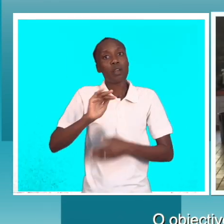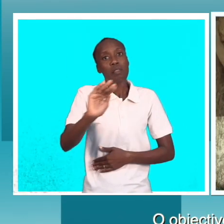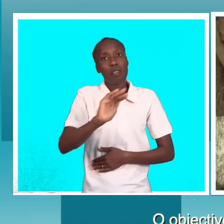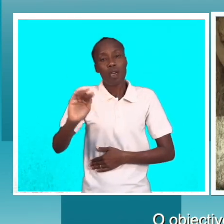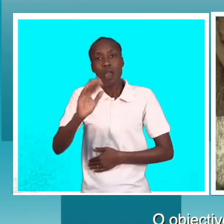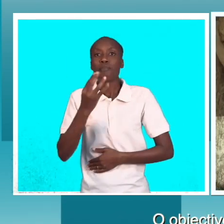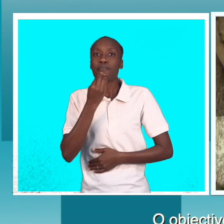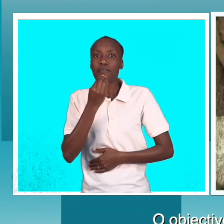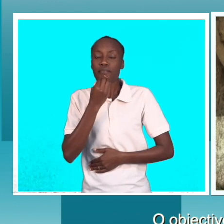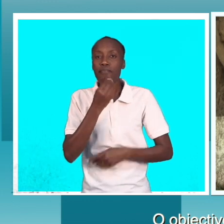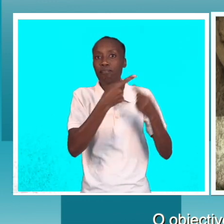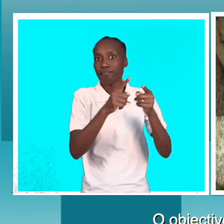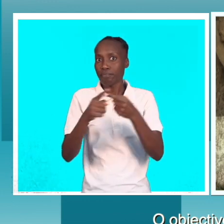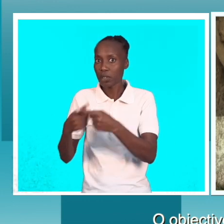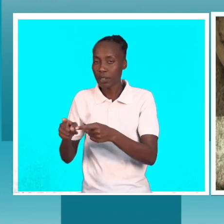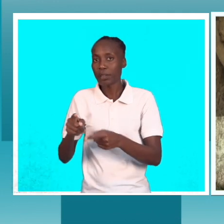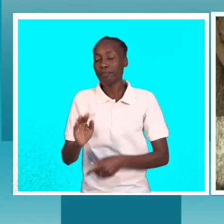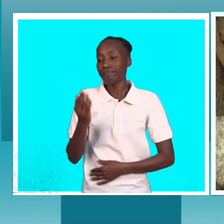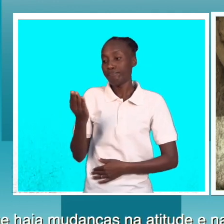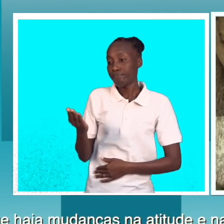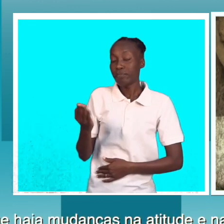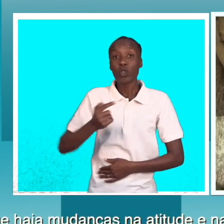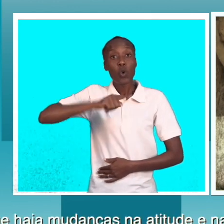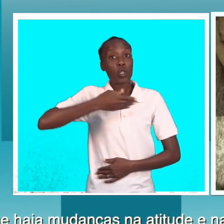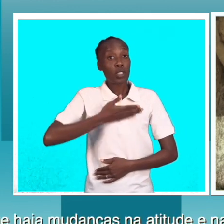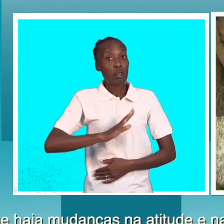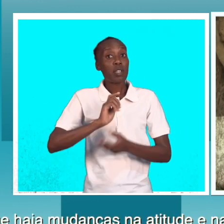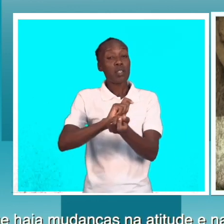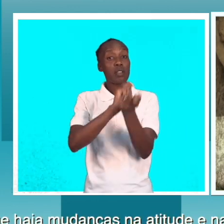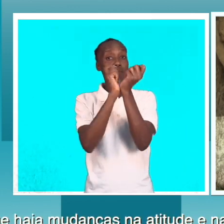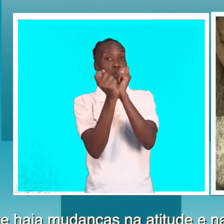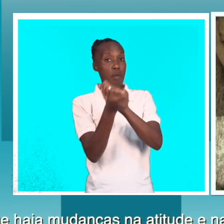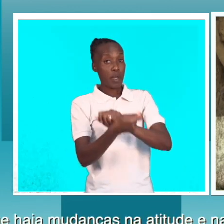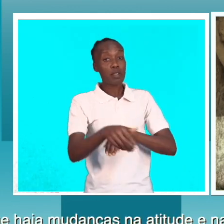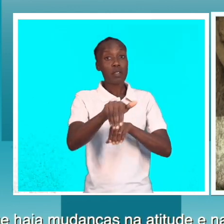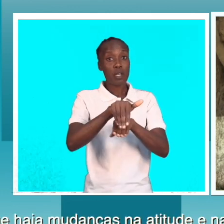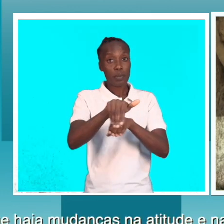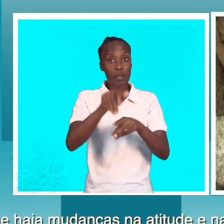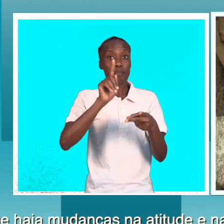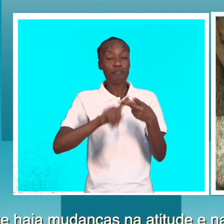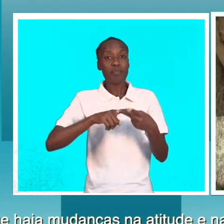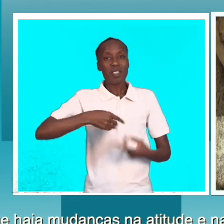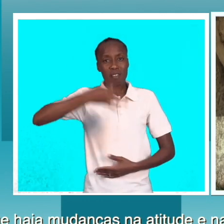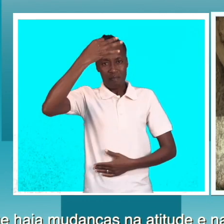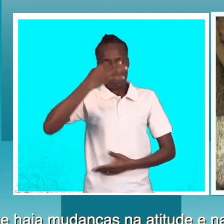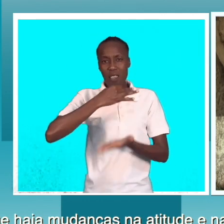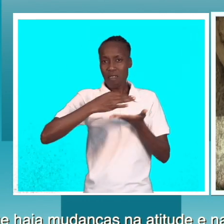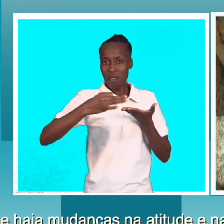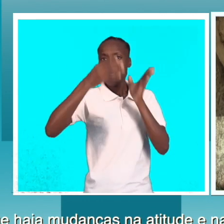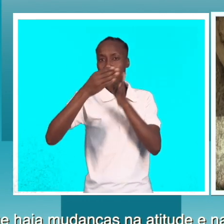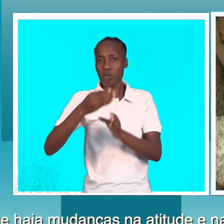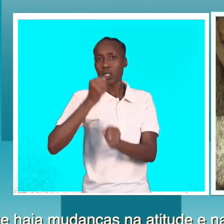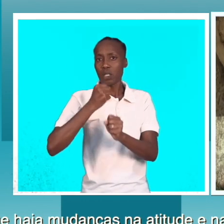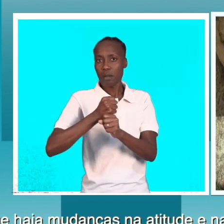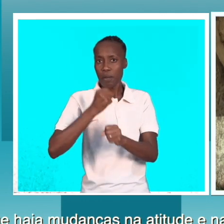atendimento na área da alimentação e humanização. Nós esperamos que haja mudanças na atitude e na ética